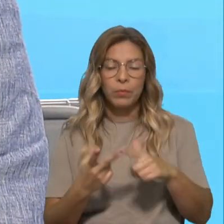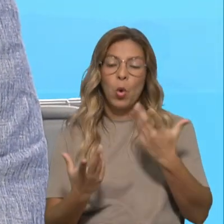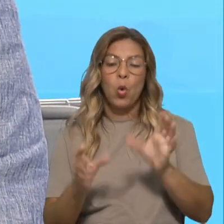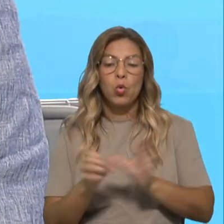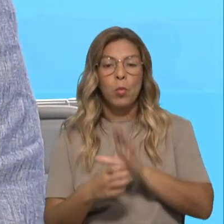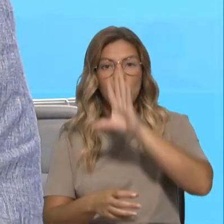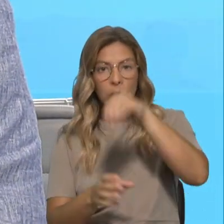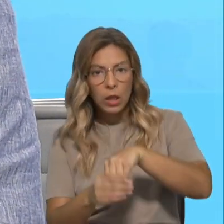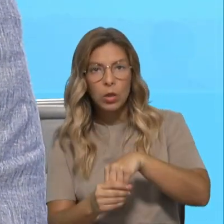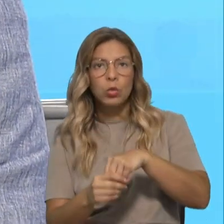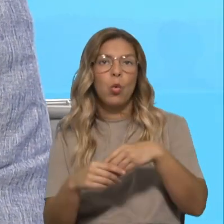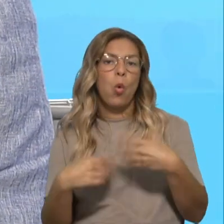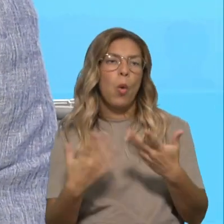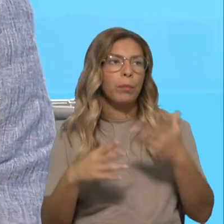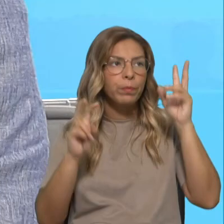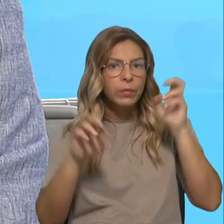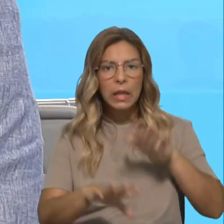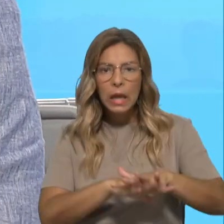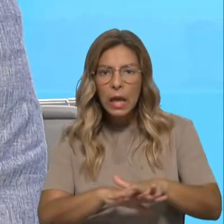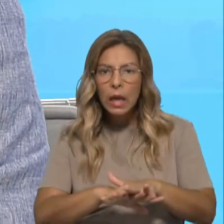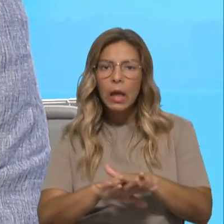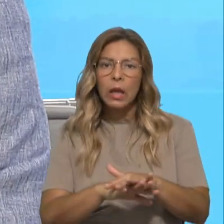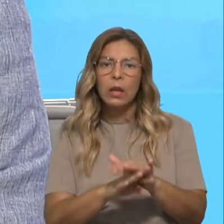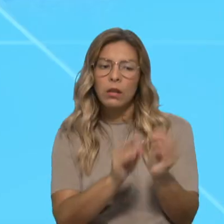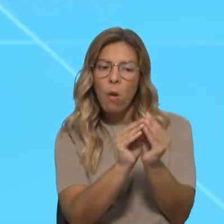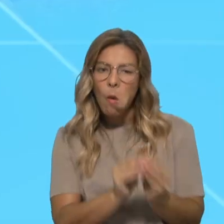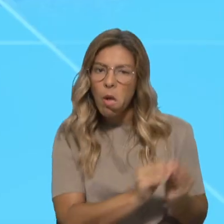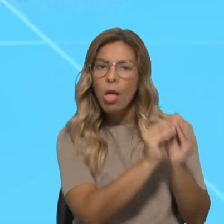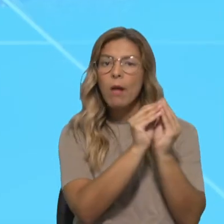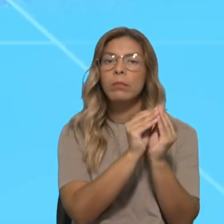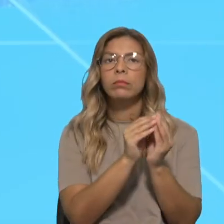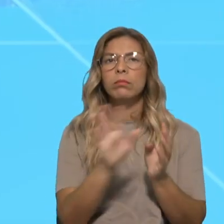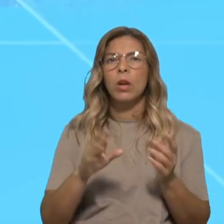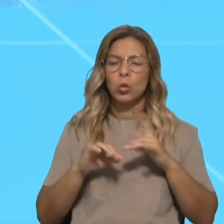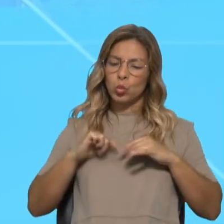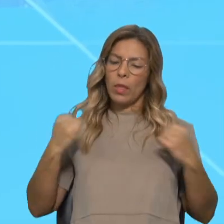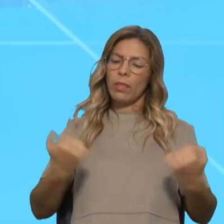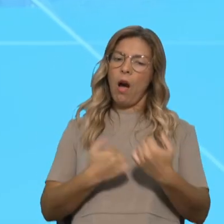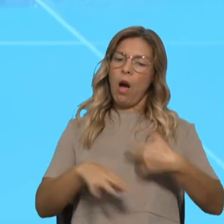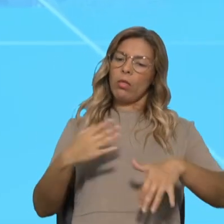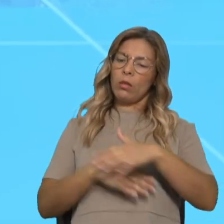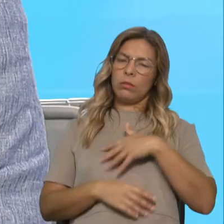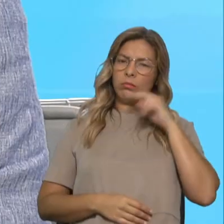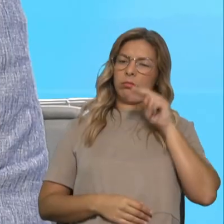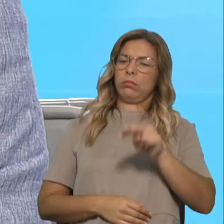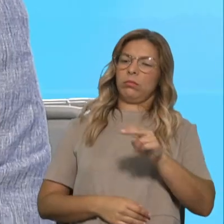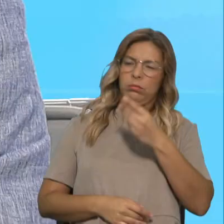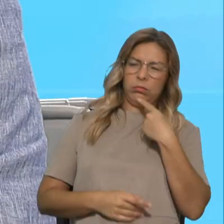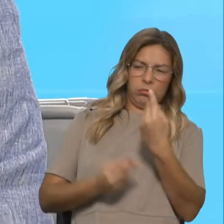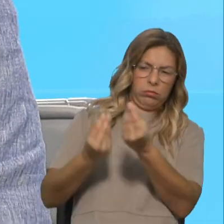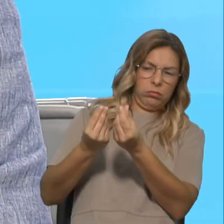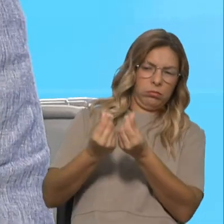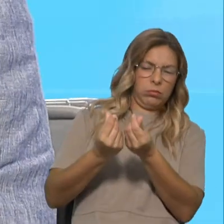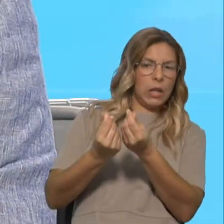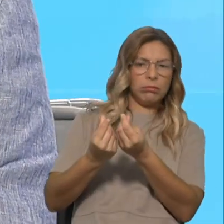internos, as redes. E, portanto, e a opinião pública começa-se a perceber disso depois deste descontentamento. Nós temos